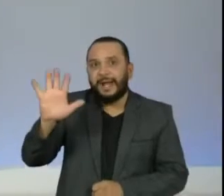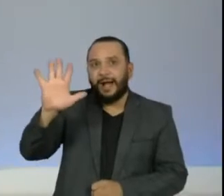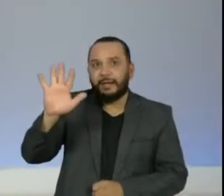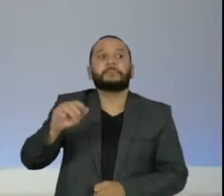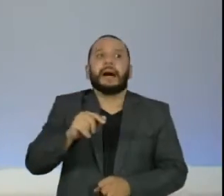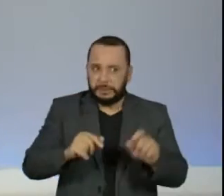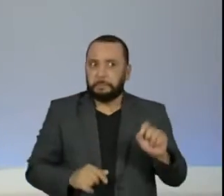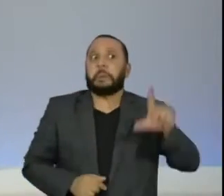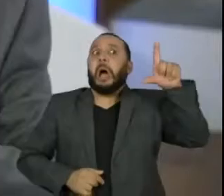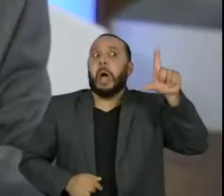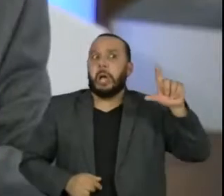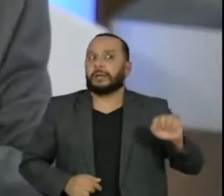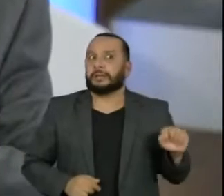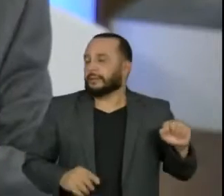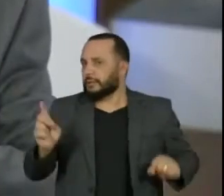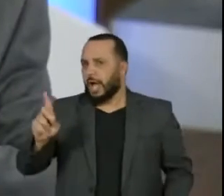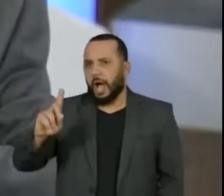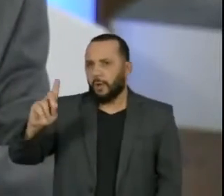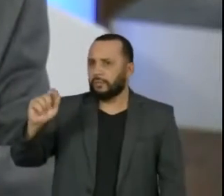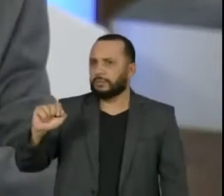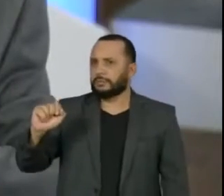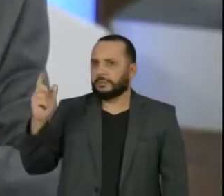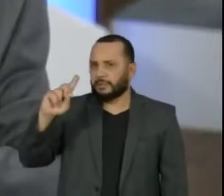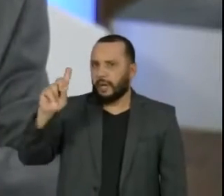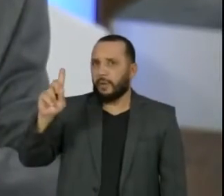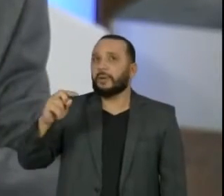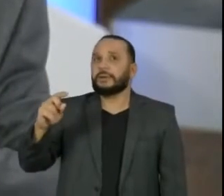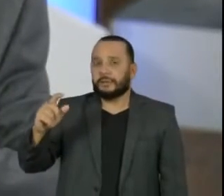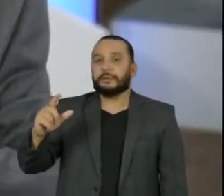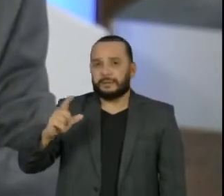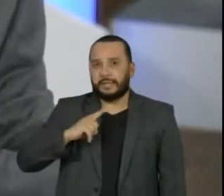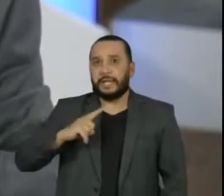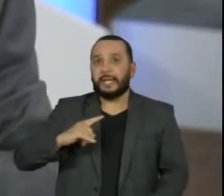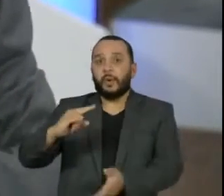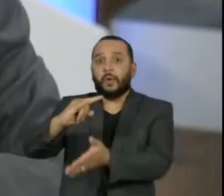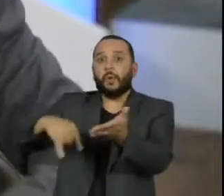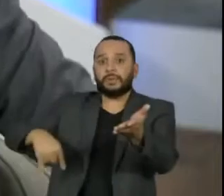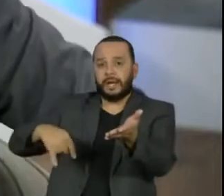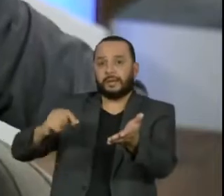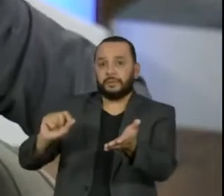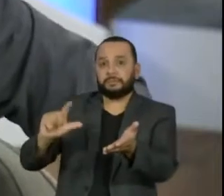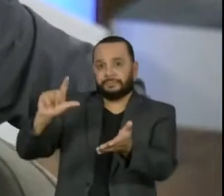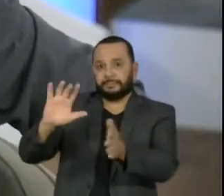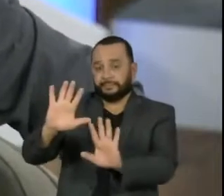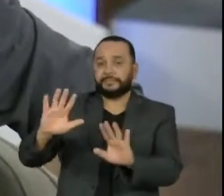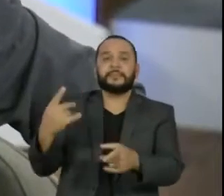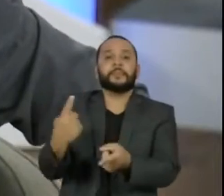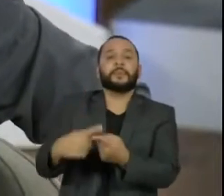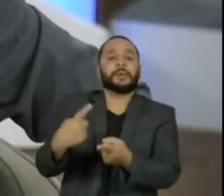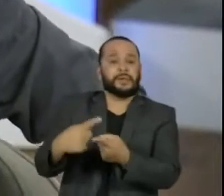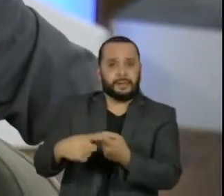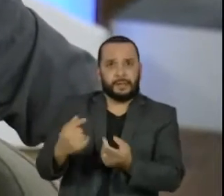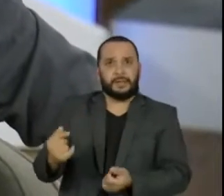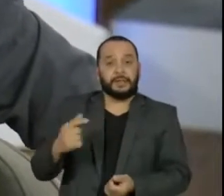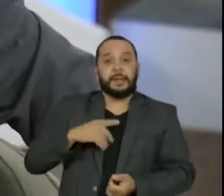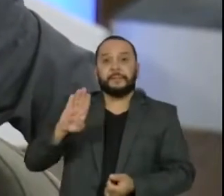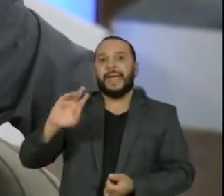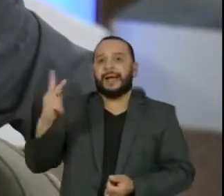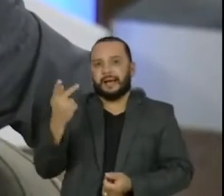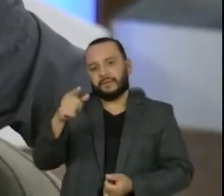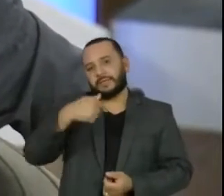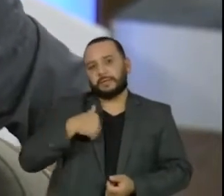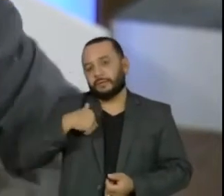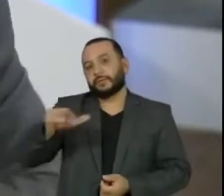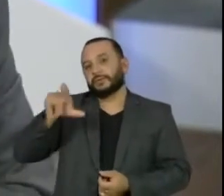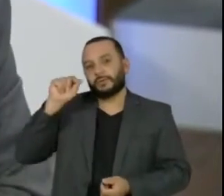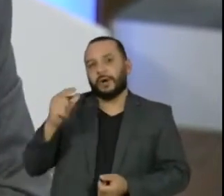bem considerável. Não, foi eu dei o aumento de contrato. Porque em Belo Horizonte, você não escolhe o valor que você vai dar